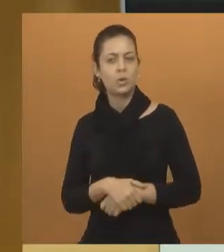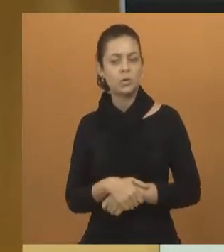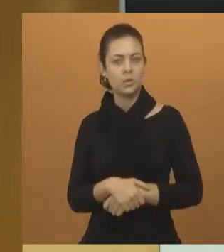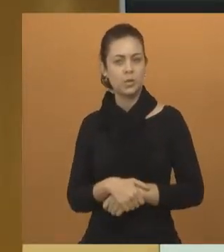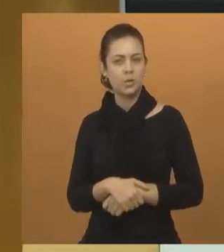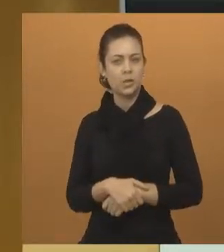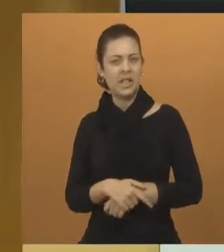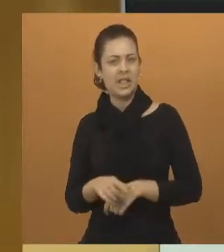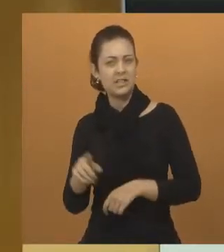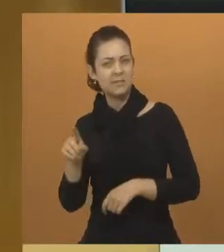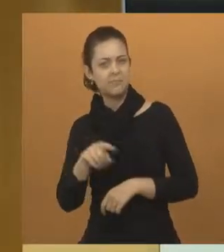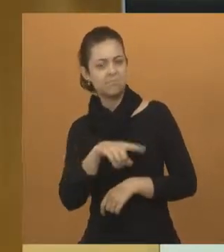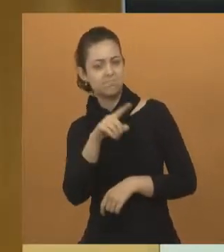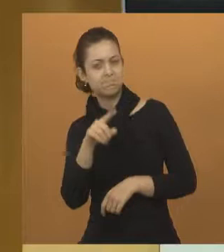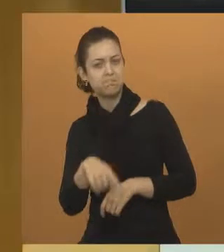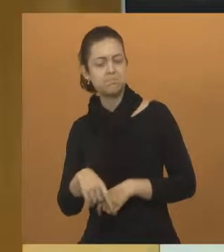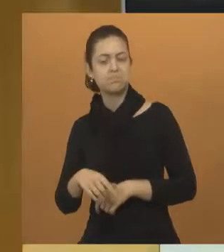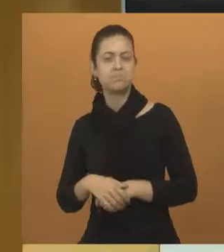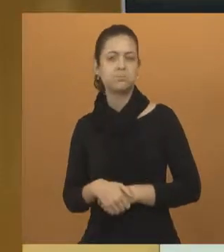E com essa isenção,